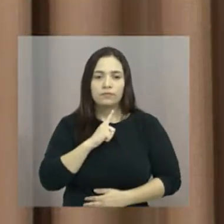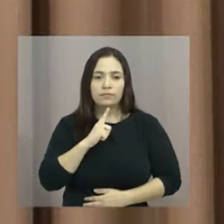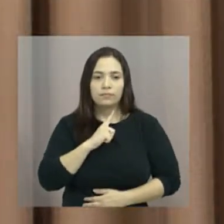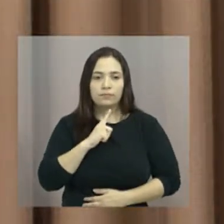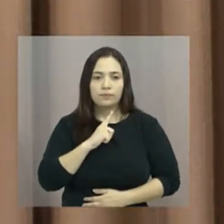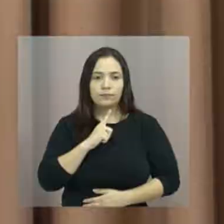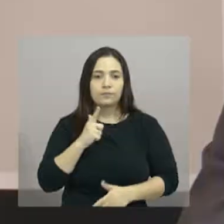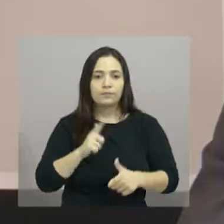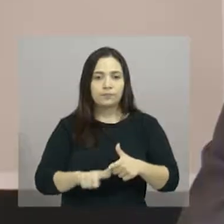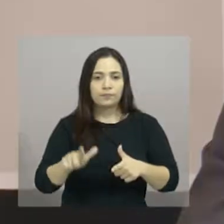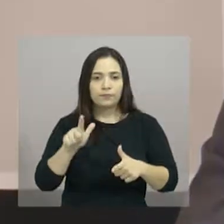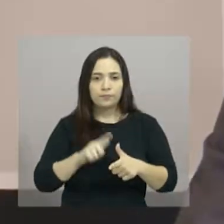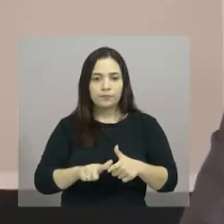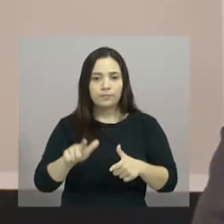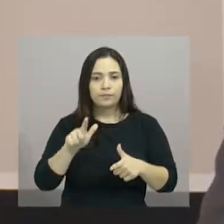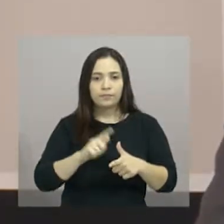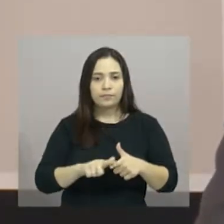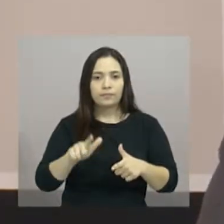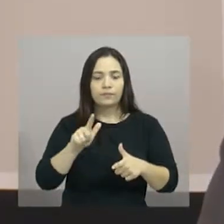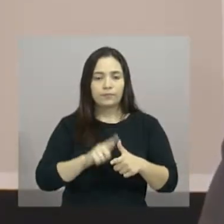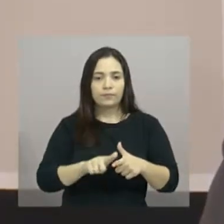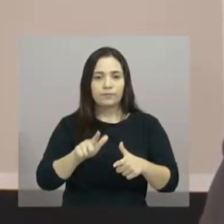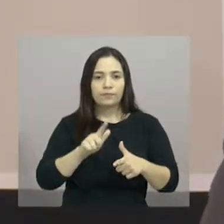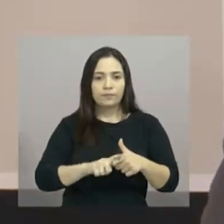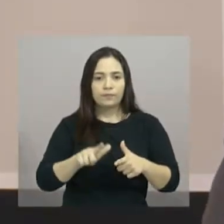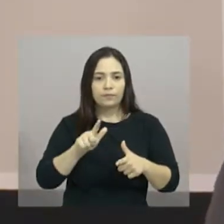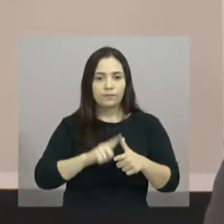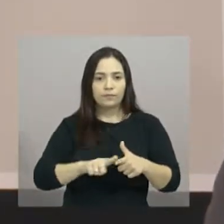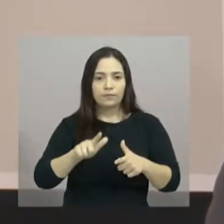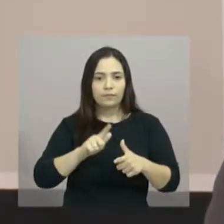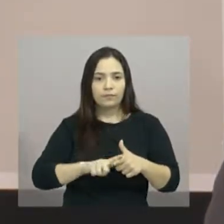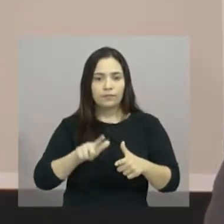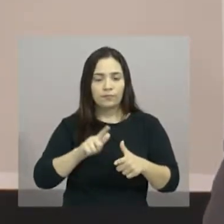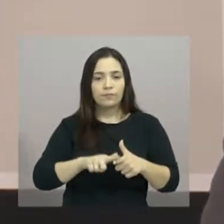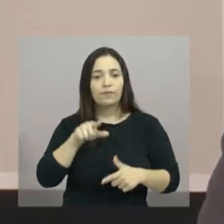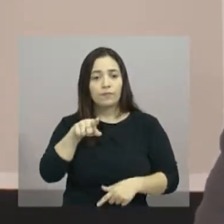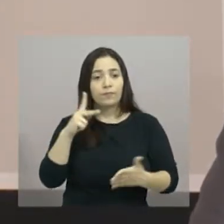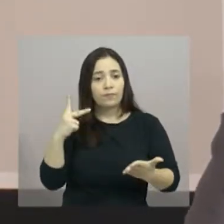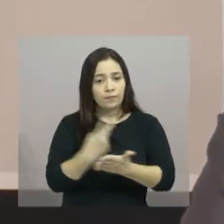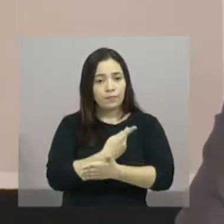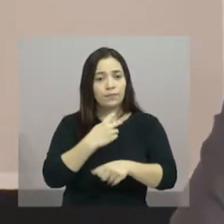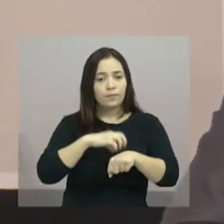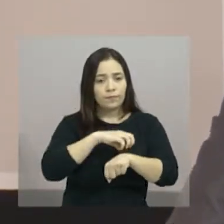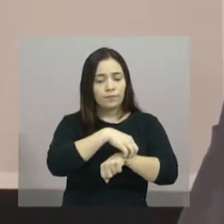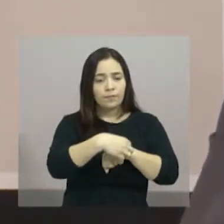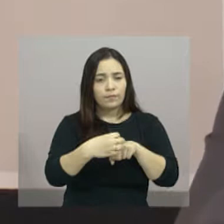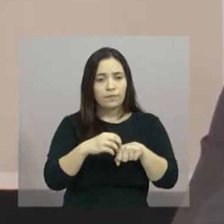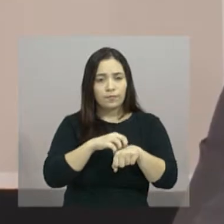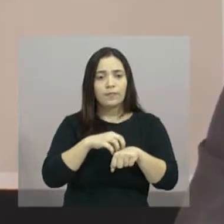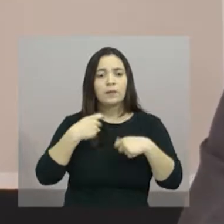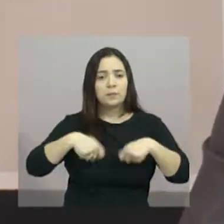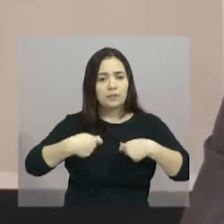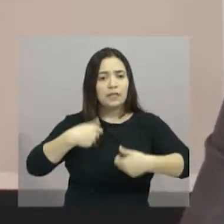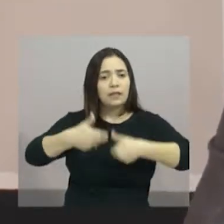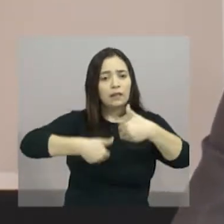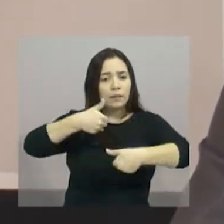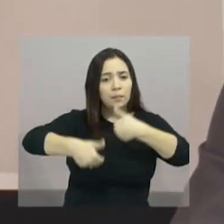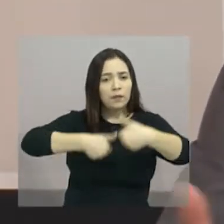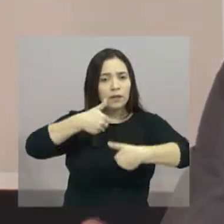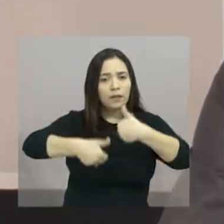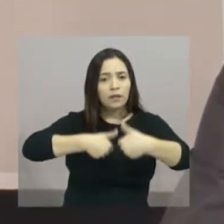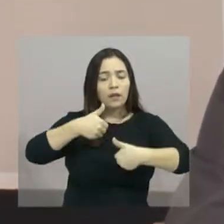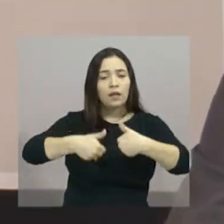que é o grande problema. Né? Sofrer no quadro agudo da chikungunya, aí você vai lá, um tratamento muito mais, que a gente